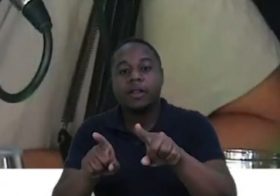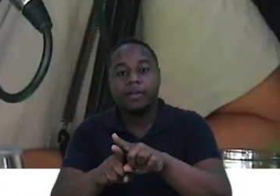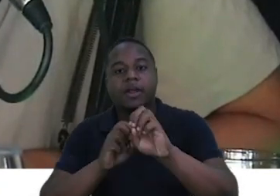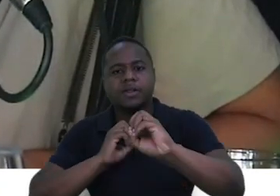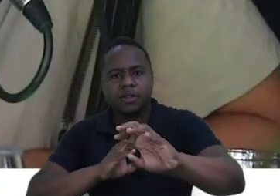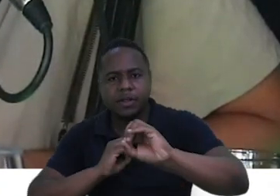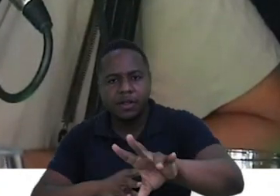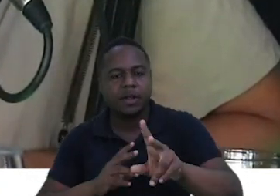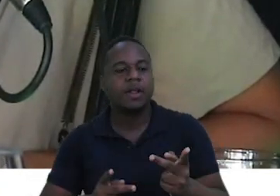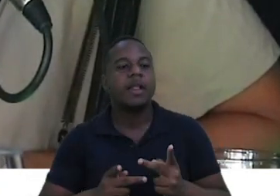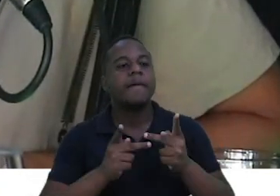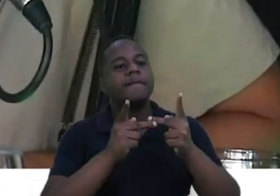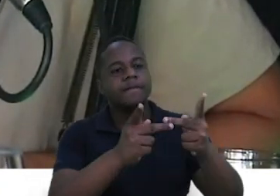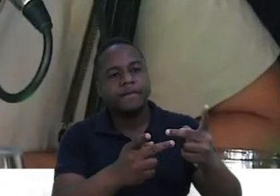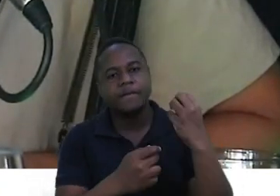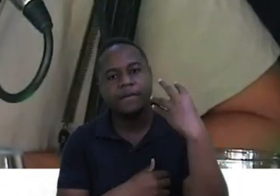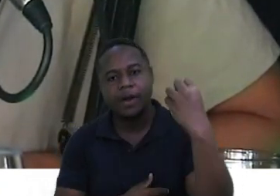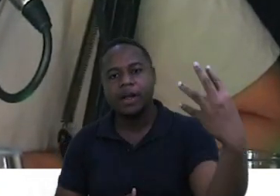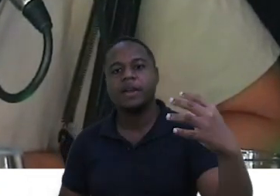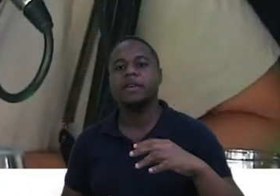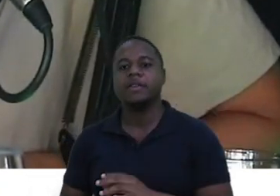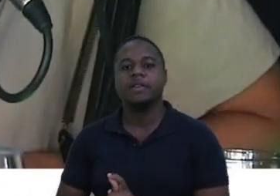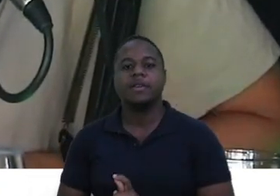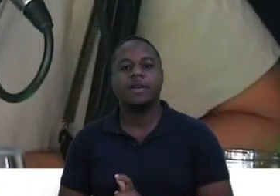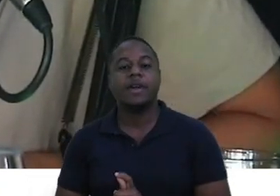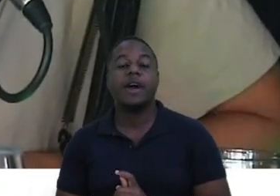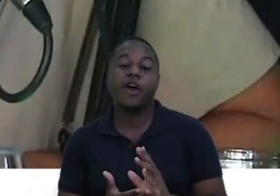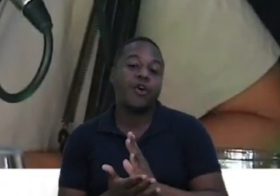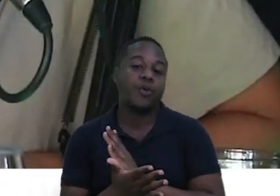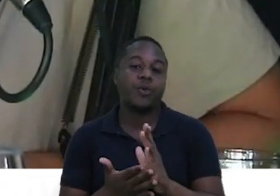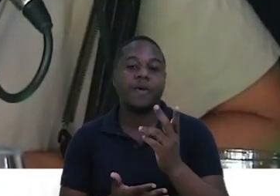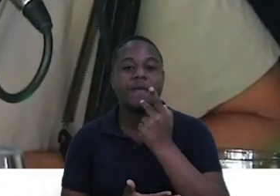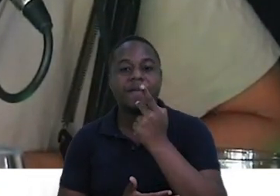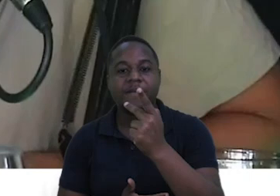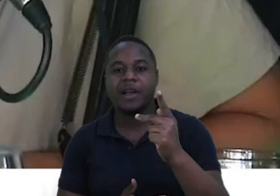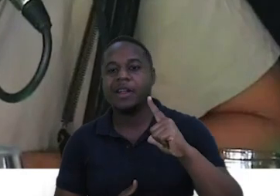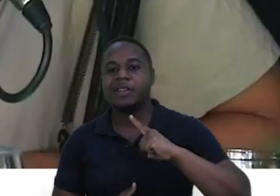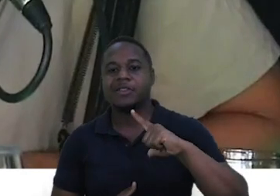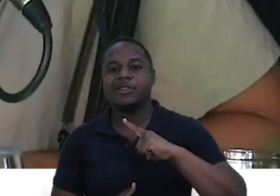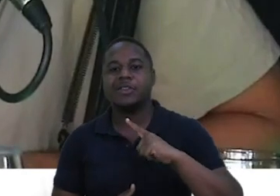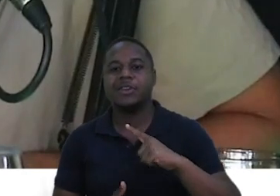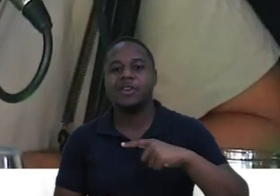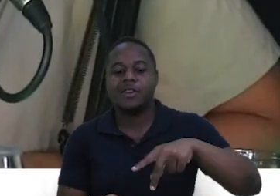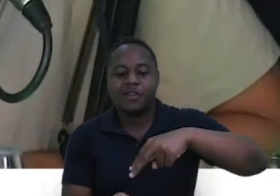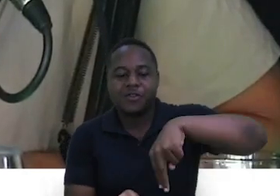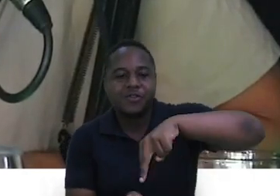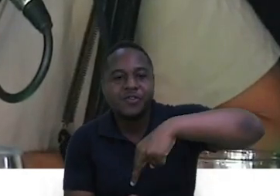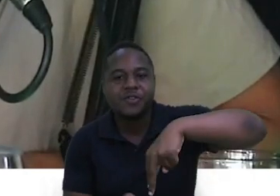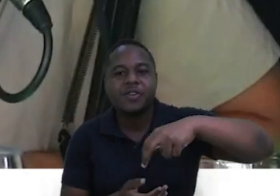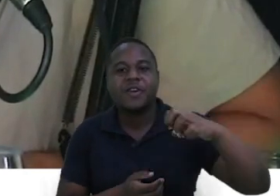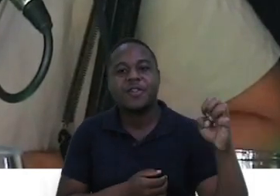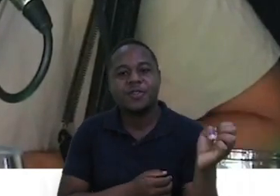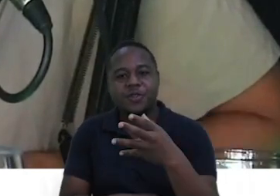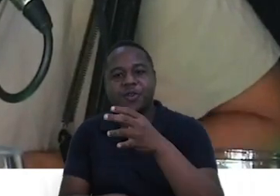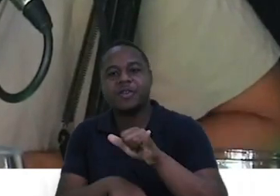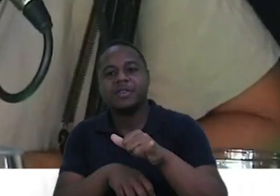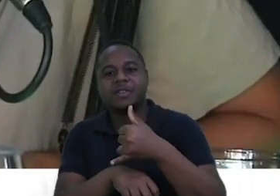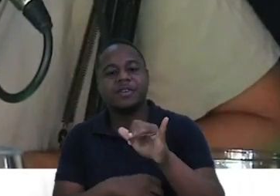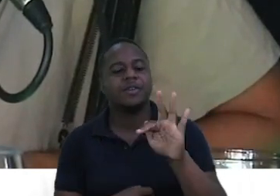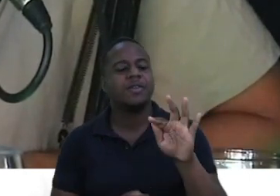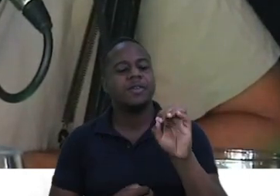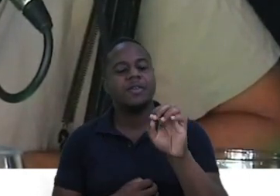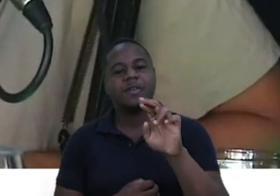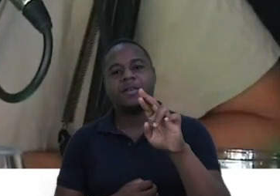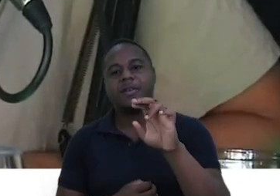gente viaja também. Dizem por aí que a gente desenvolveu até um novo estilo de se dançar, o forró, que